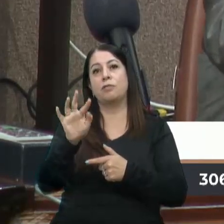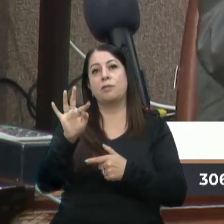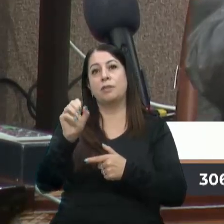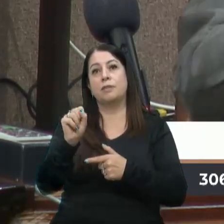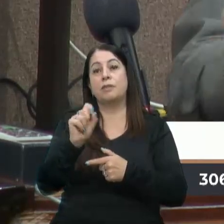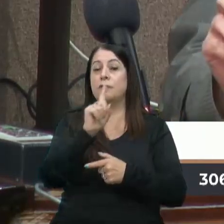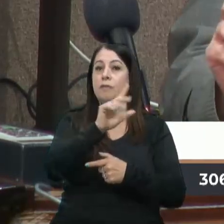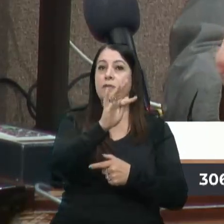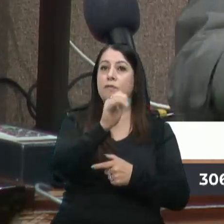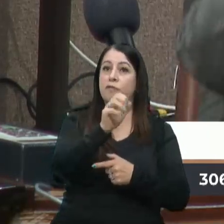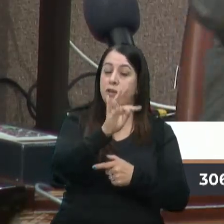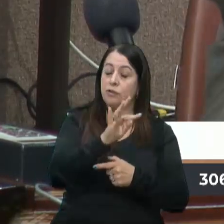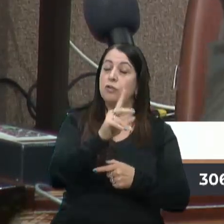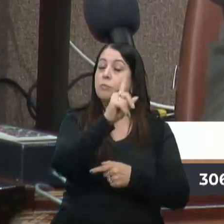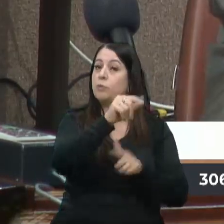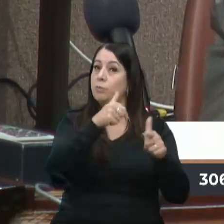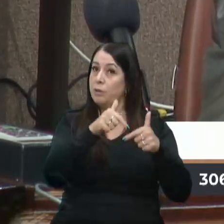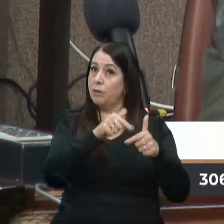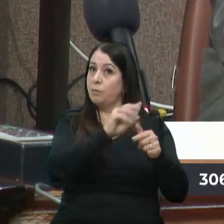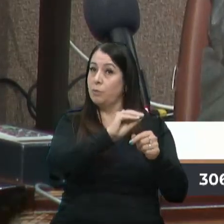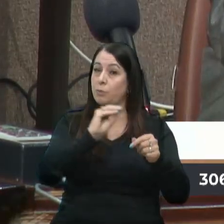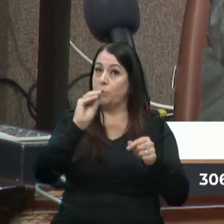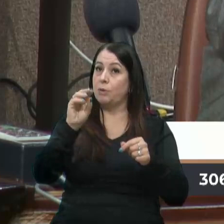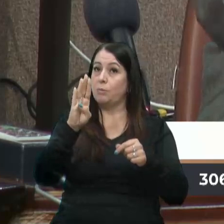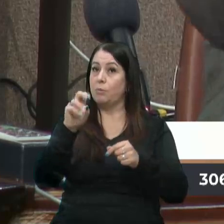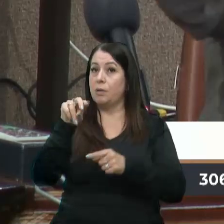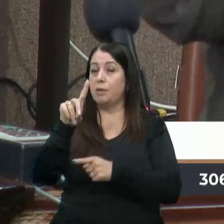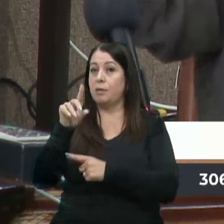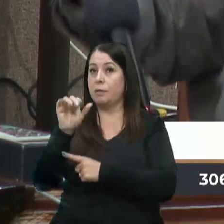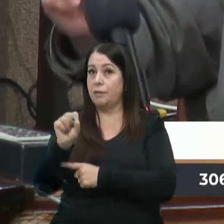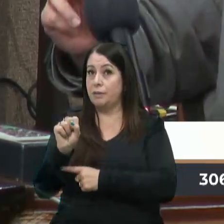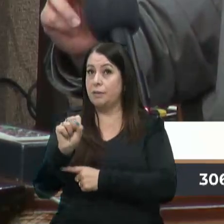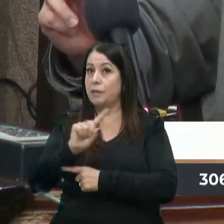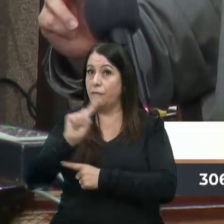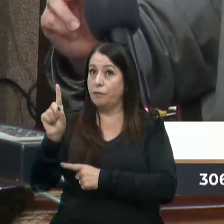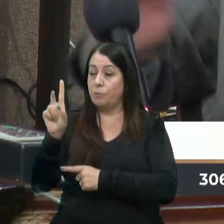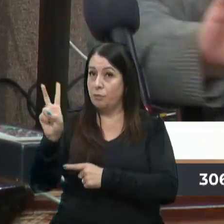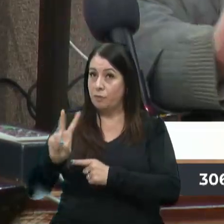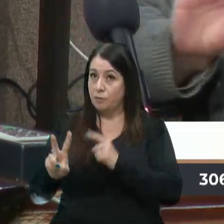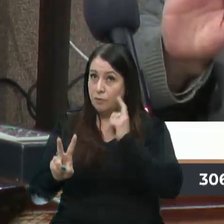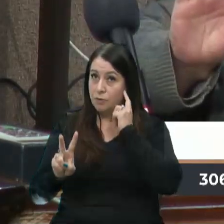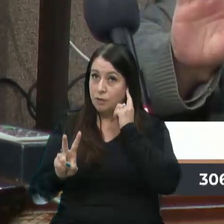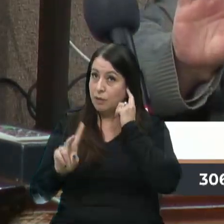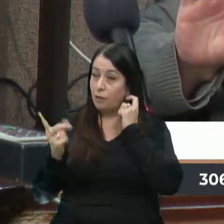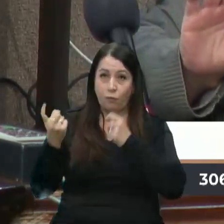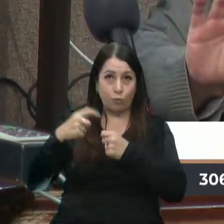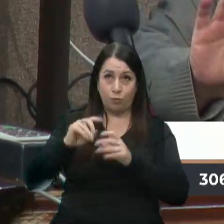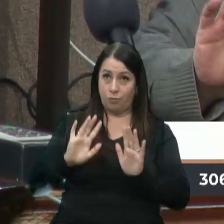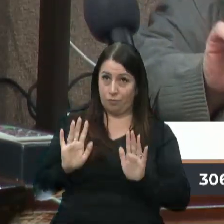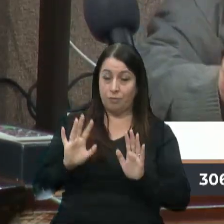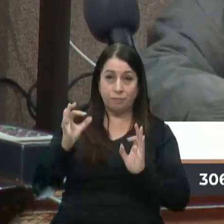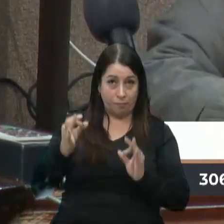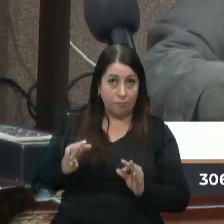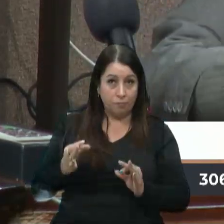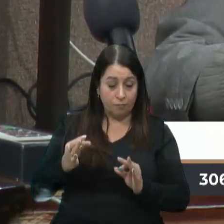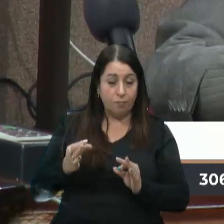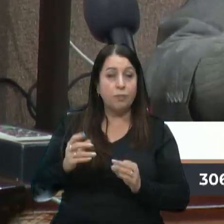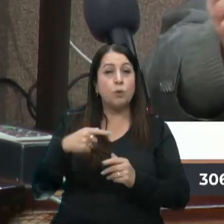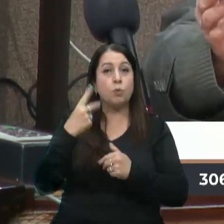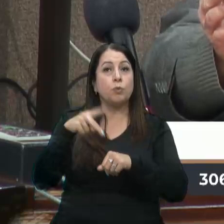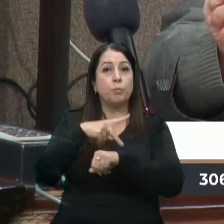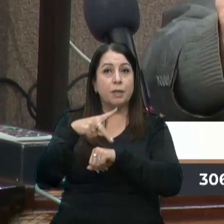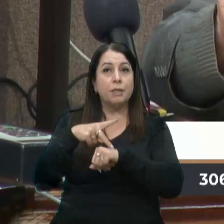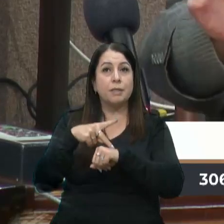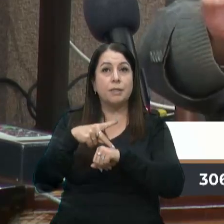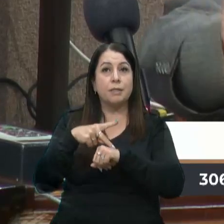para o para trabalhador que vai para o BNDS que foi para Venezuela e não voltou certo e outros países